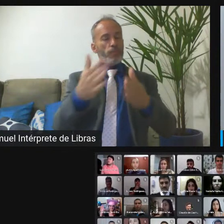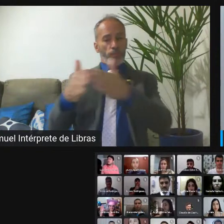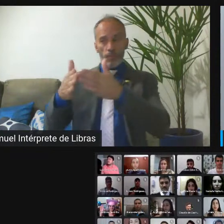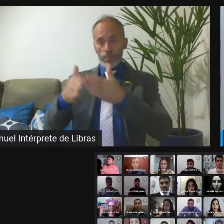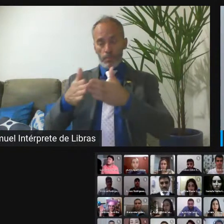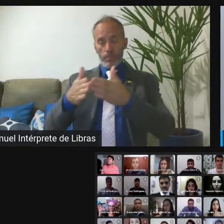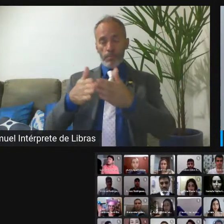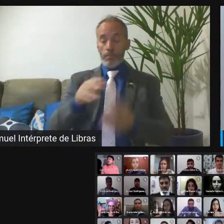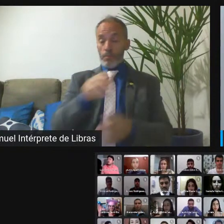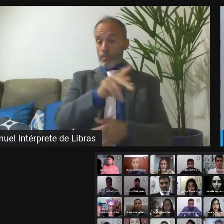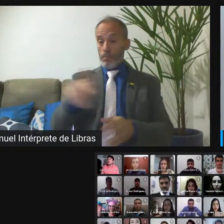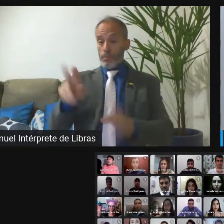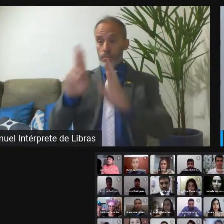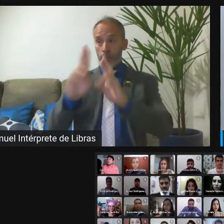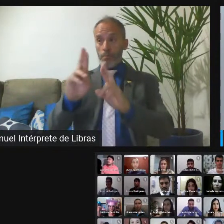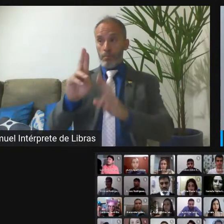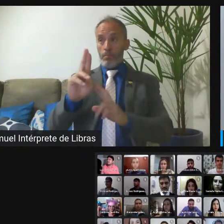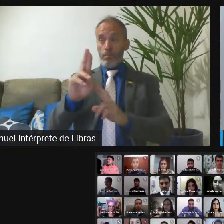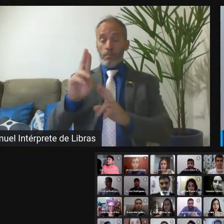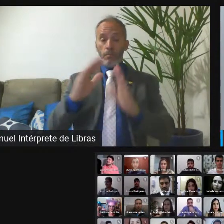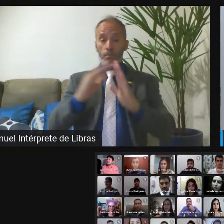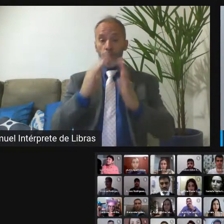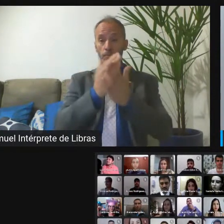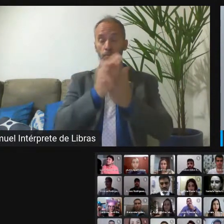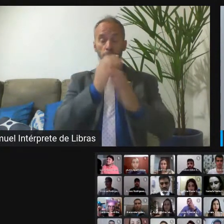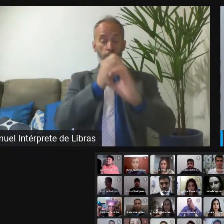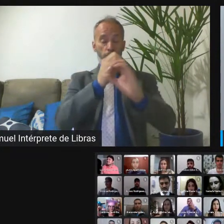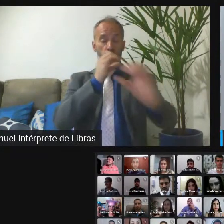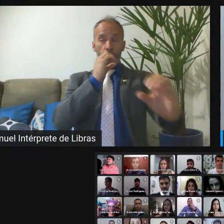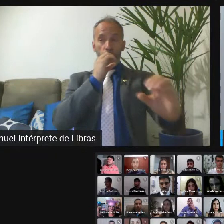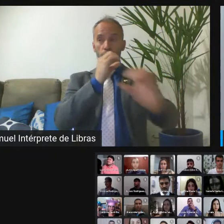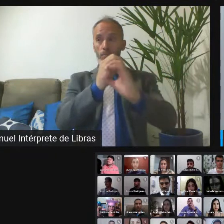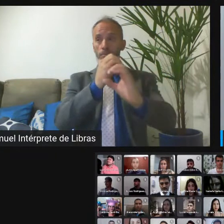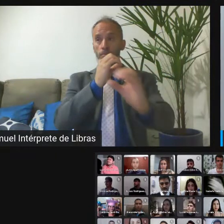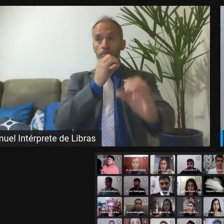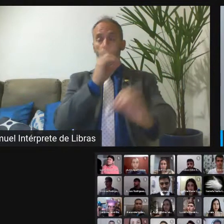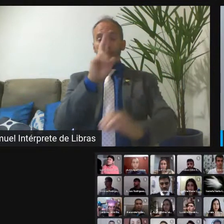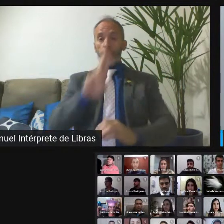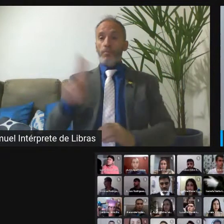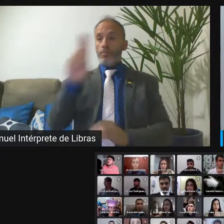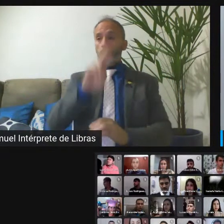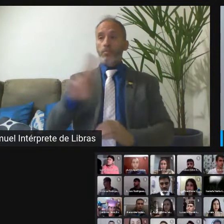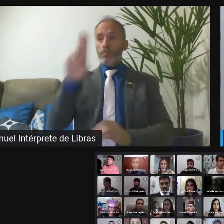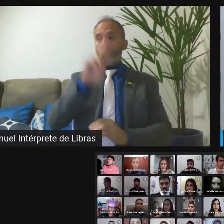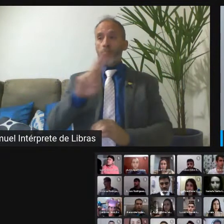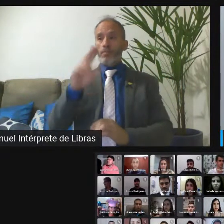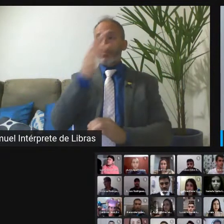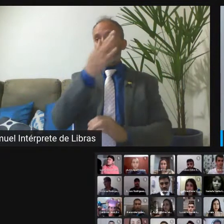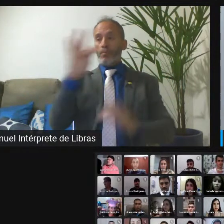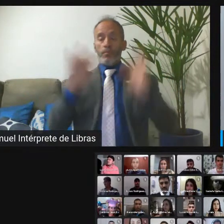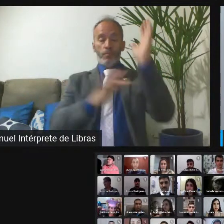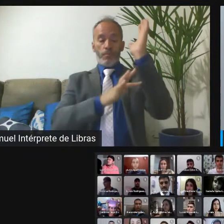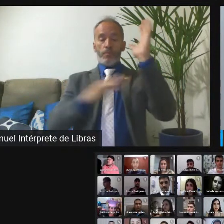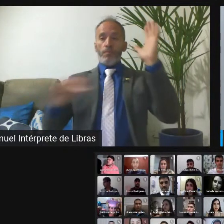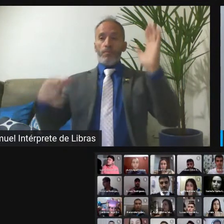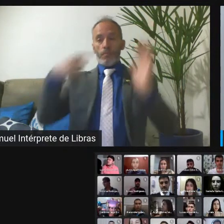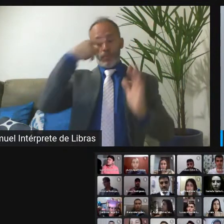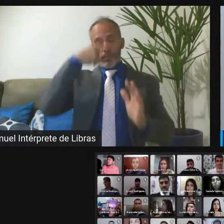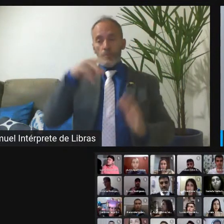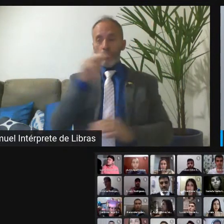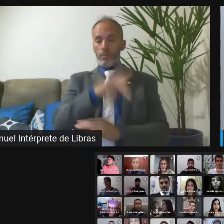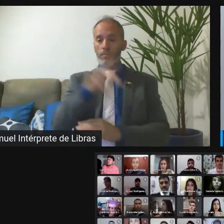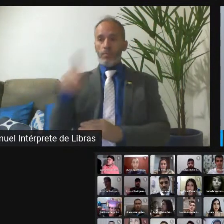da congregação da Escola de Engenharia da Universidade Federal de Lavras,